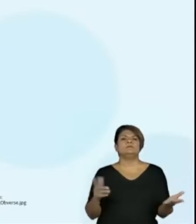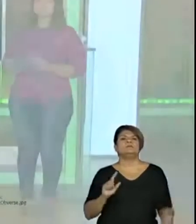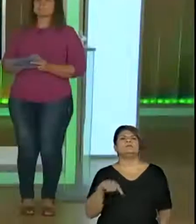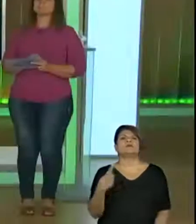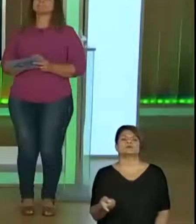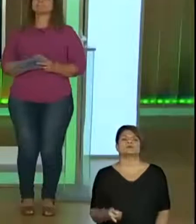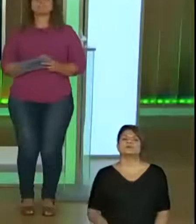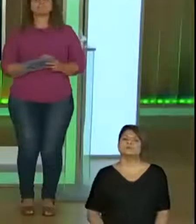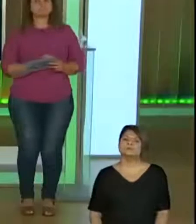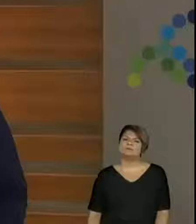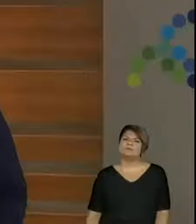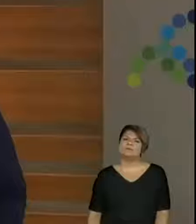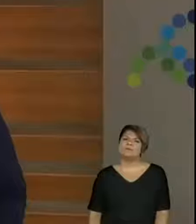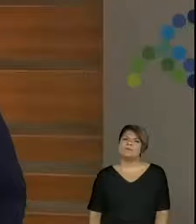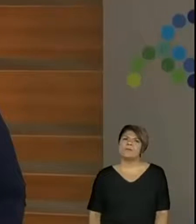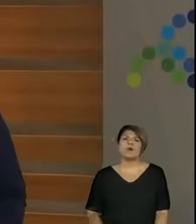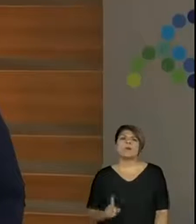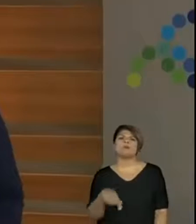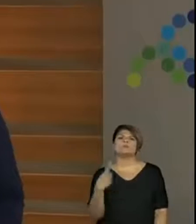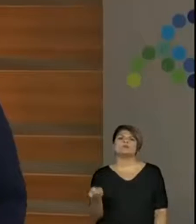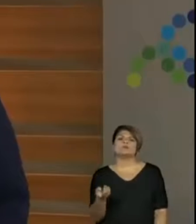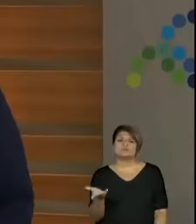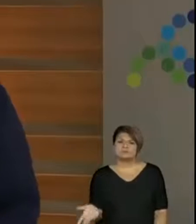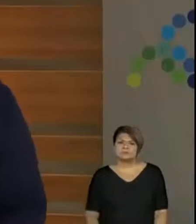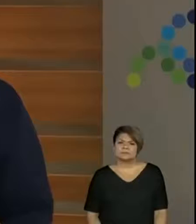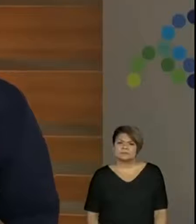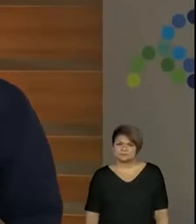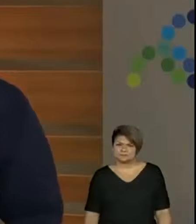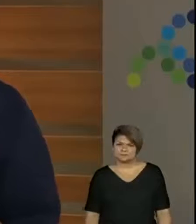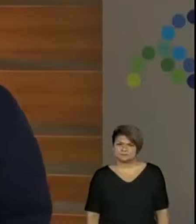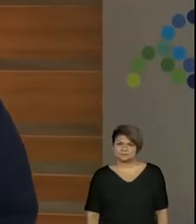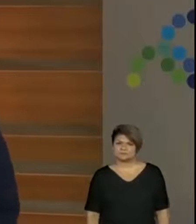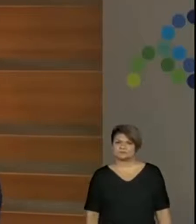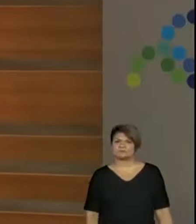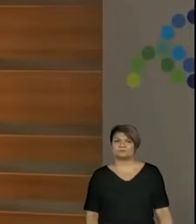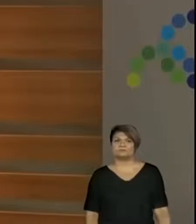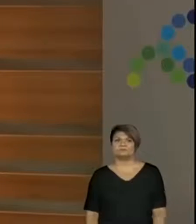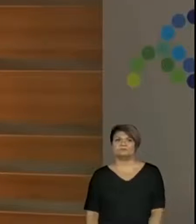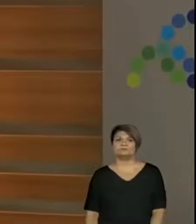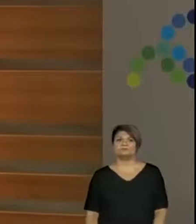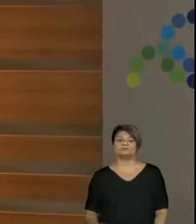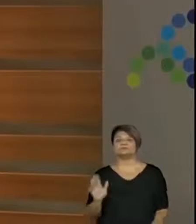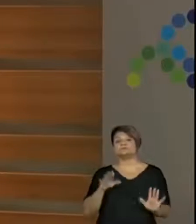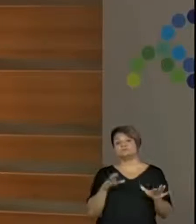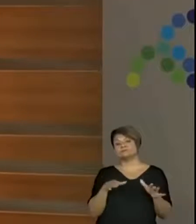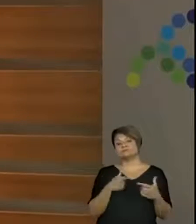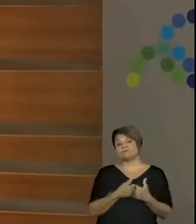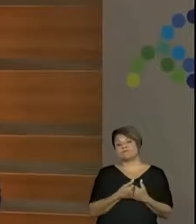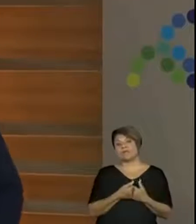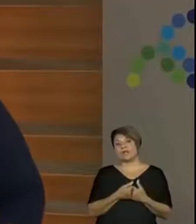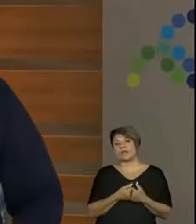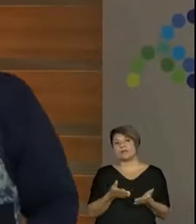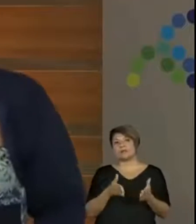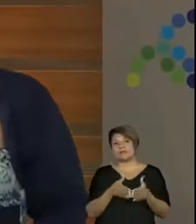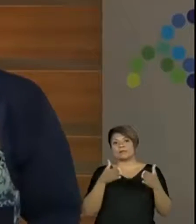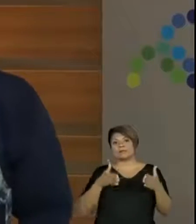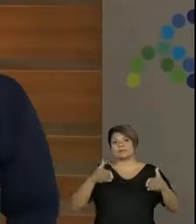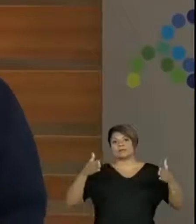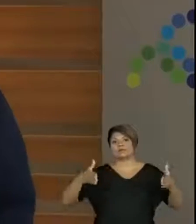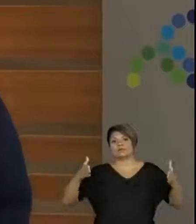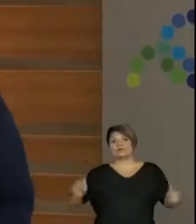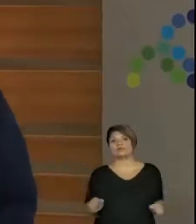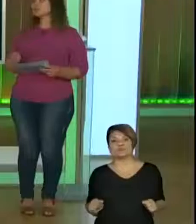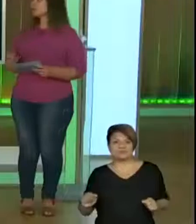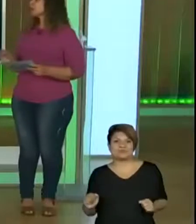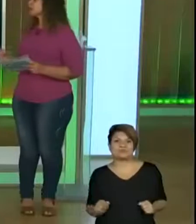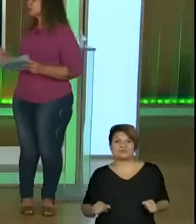próximo? Qual é a próxima? Essa aí nem sempre a gente vê, hein, professora? Vai aumentando, a gente vai ficando, a gente vai vendo menos. Isso, a gente tem